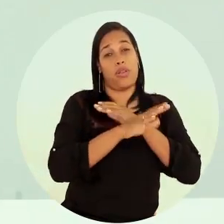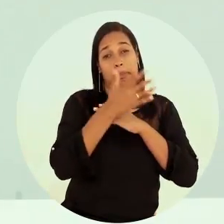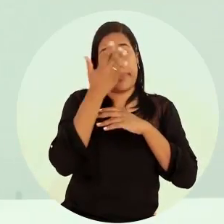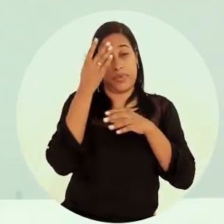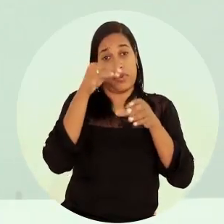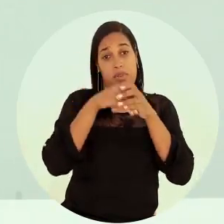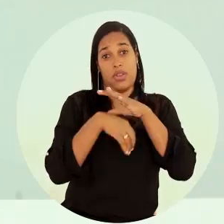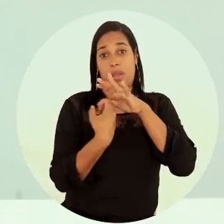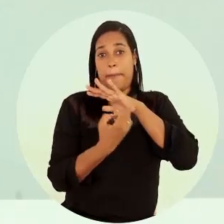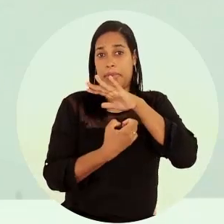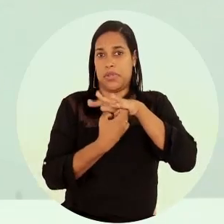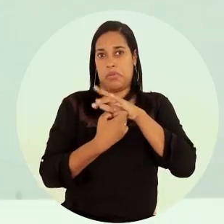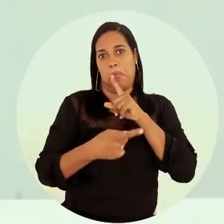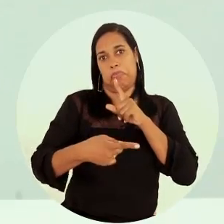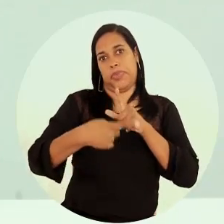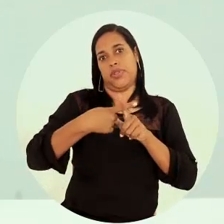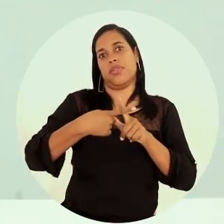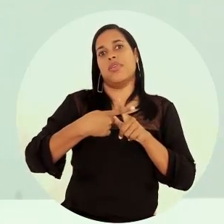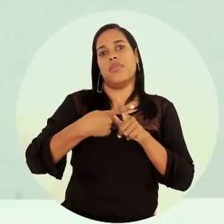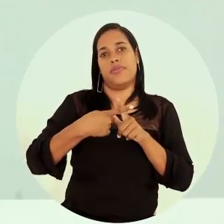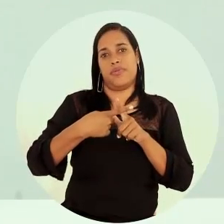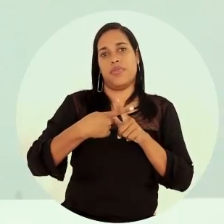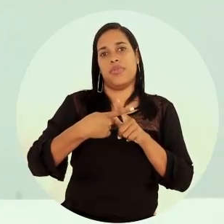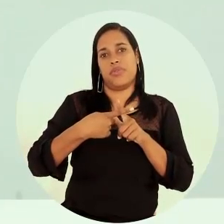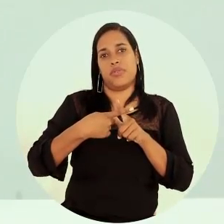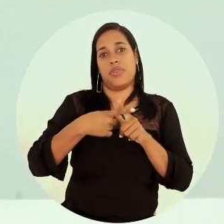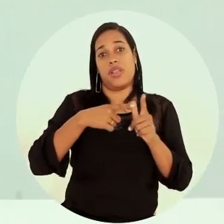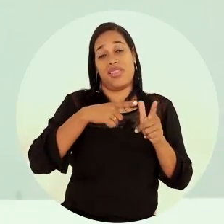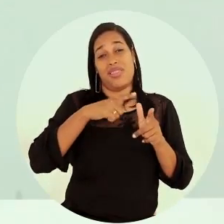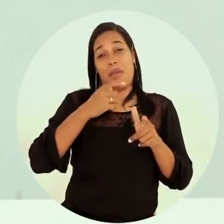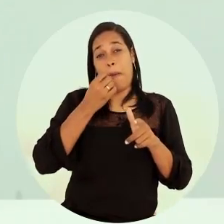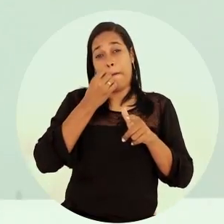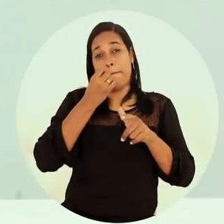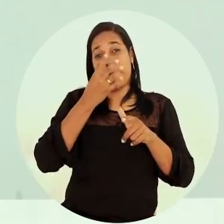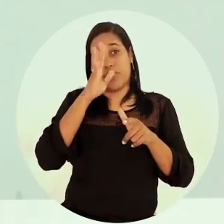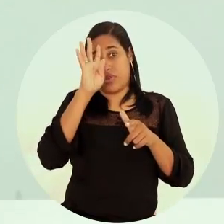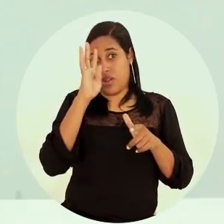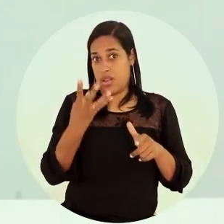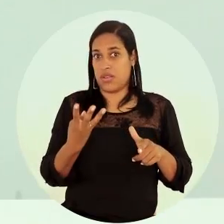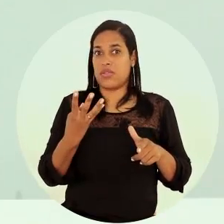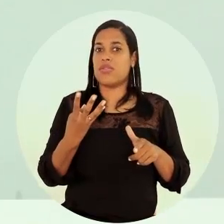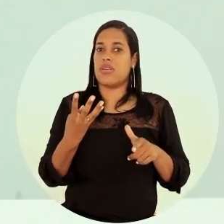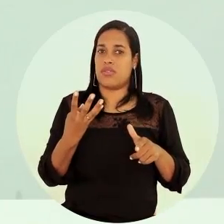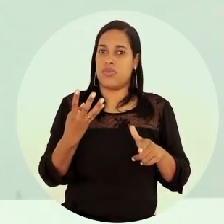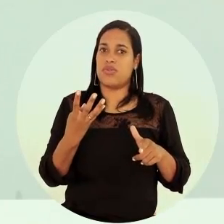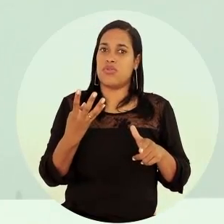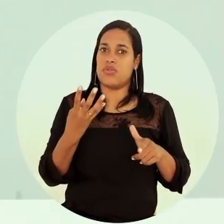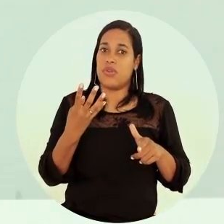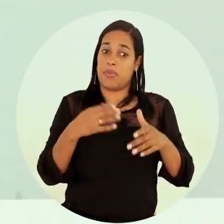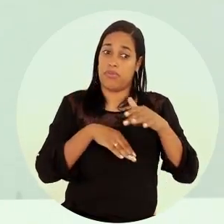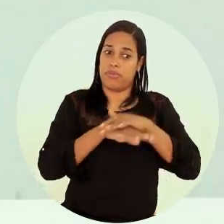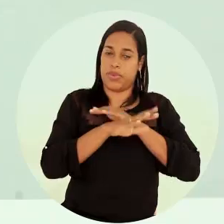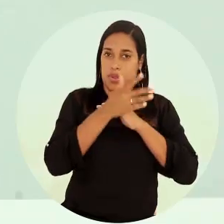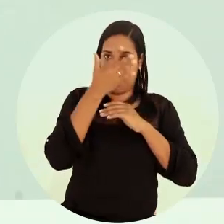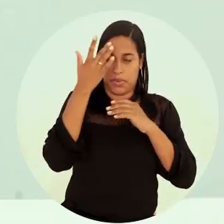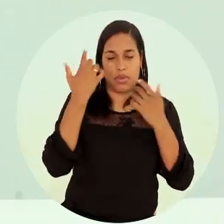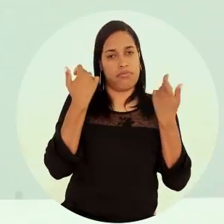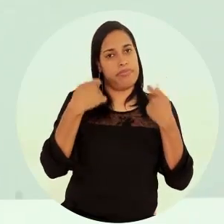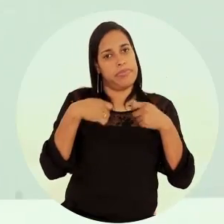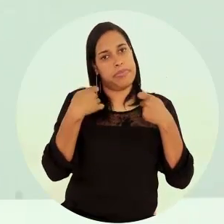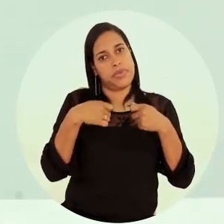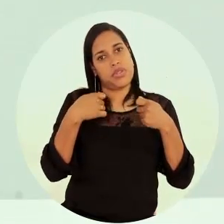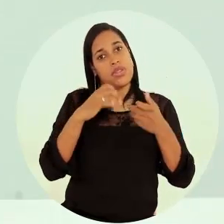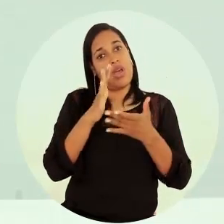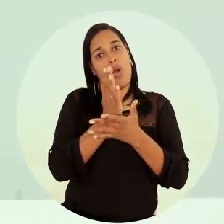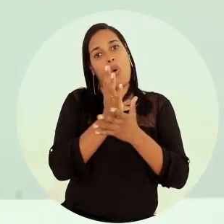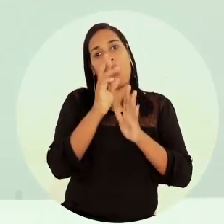da empresa é muito bom, desde que elas realmente tenham bons desempenhos. E para reter essas pessoas, a empresa precisa estabelecer